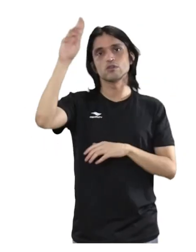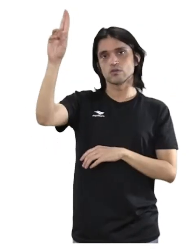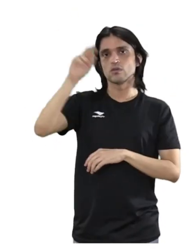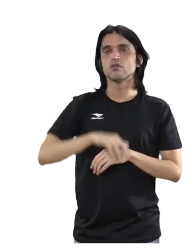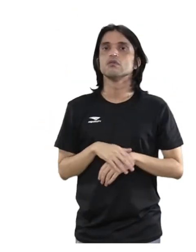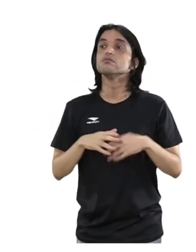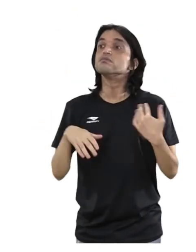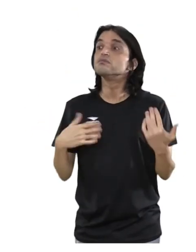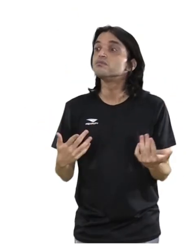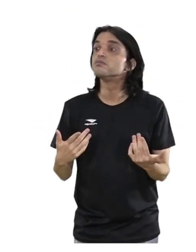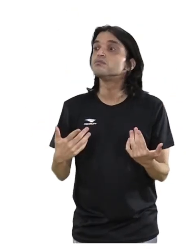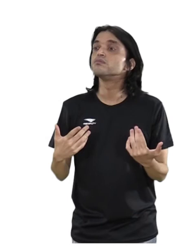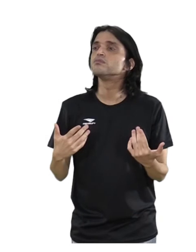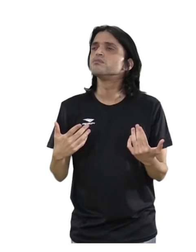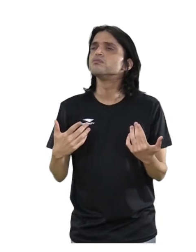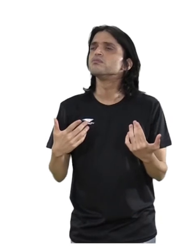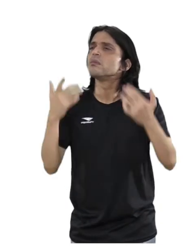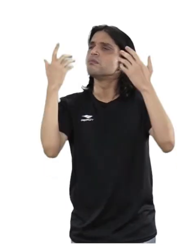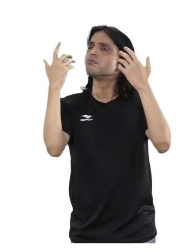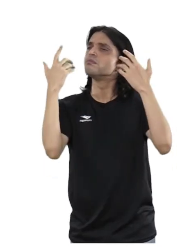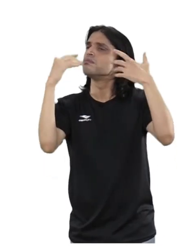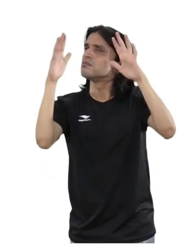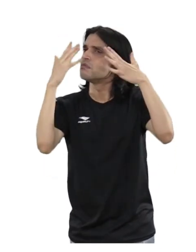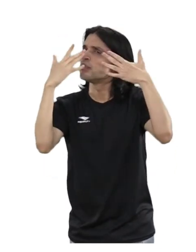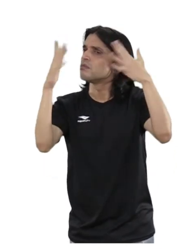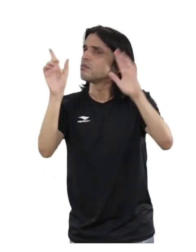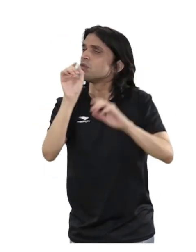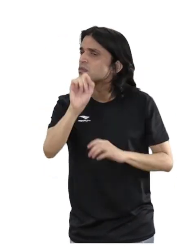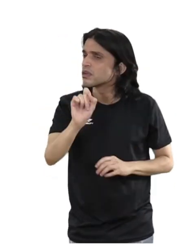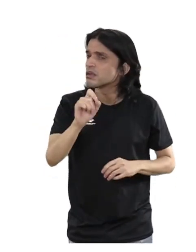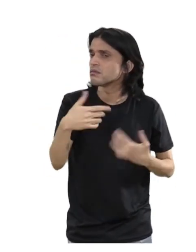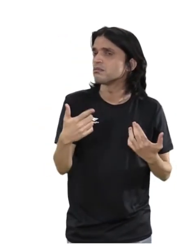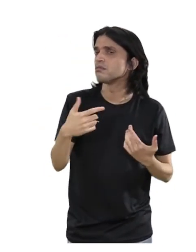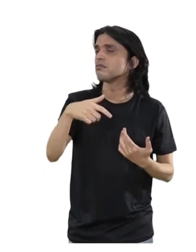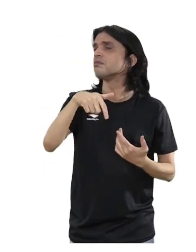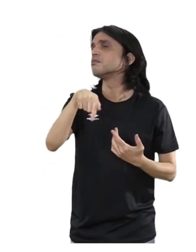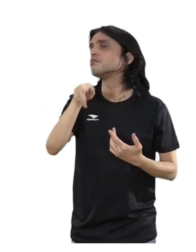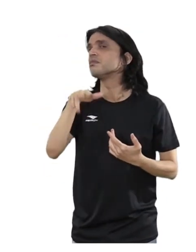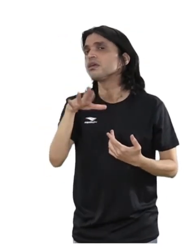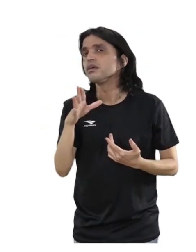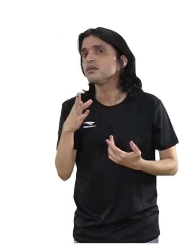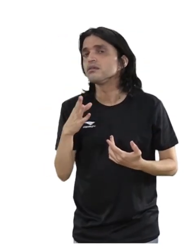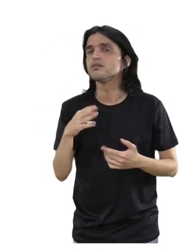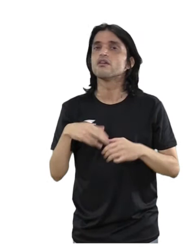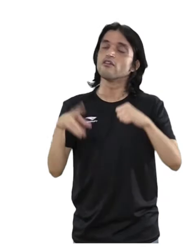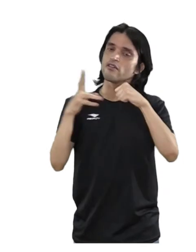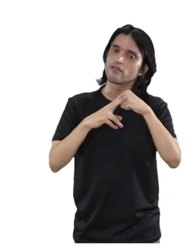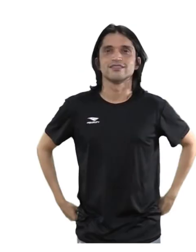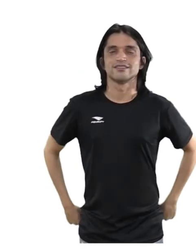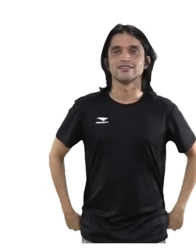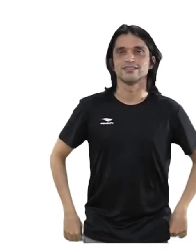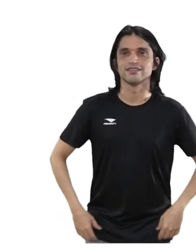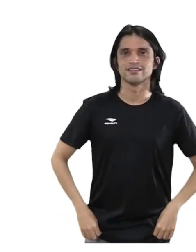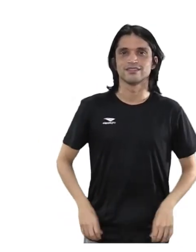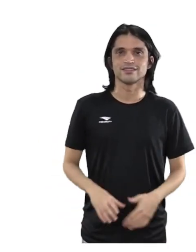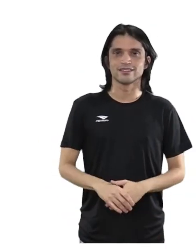quem? Entenderam? Então, ele fez uma pergunta, ele tem o verbo transitivo direto e o indireto. O